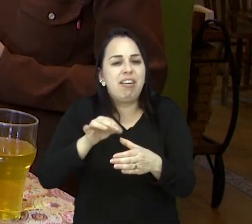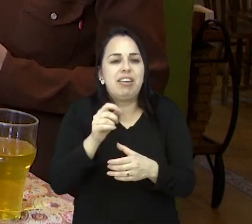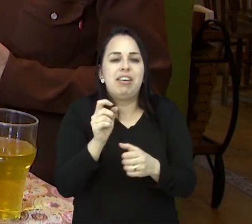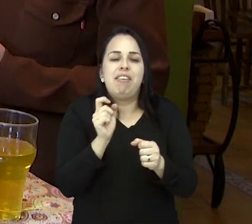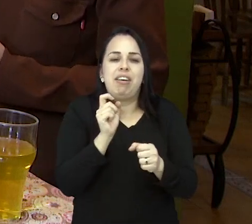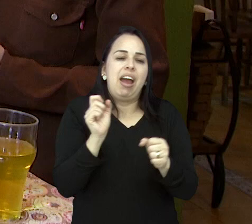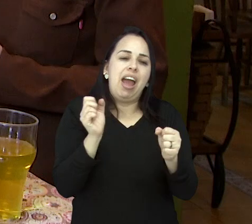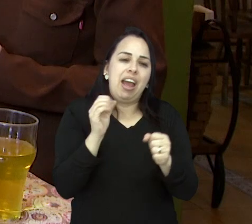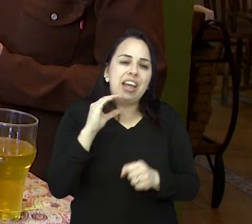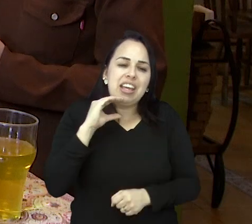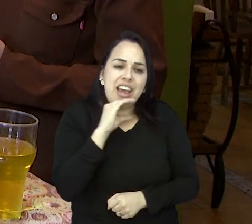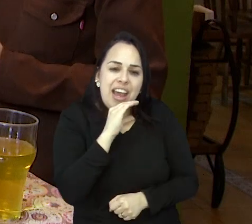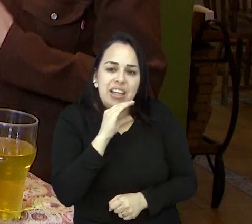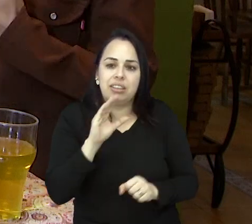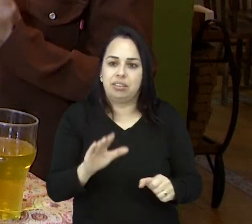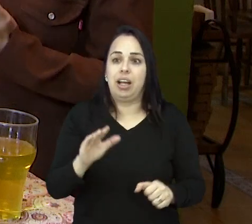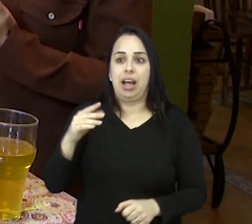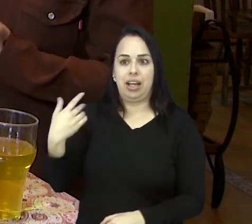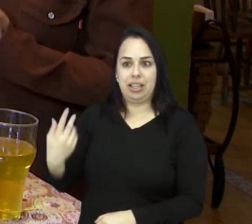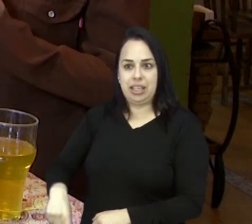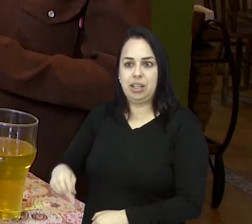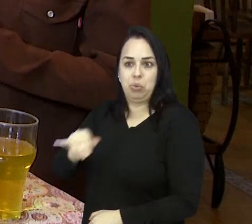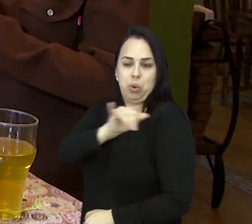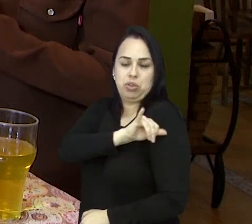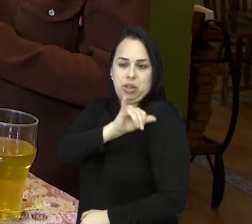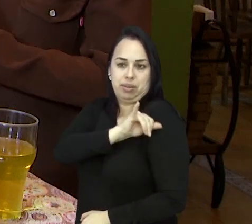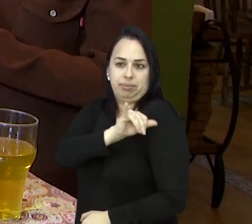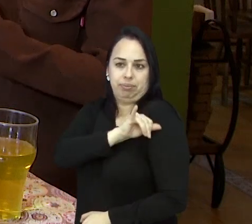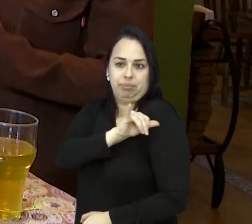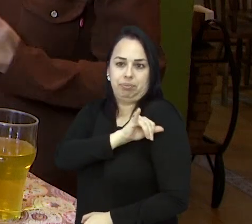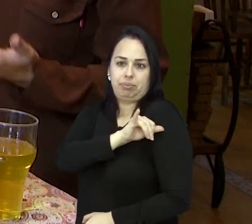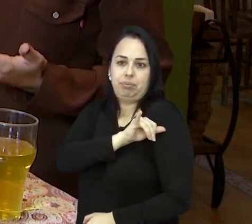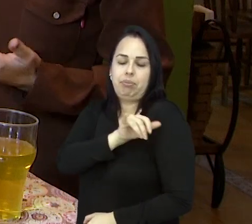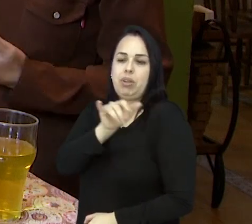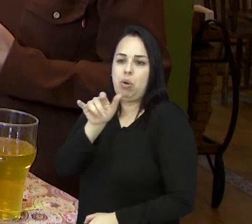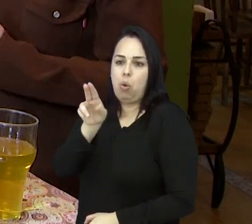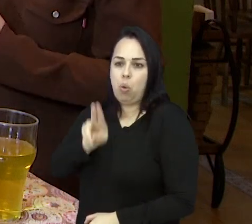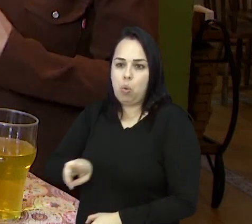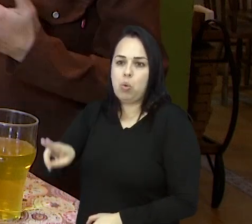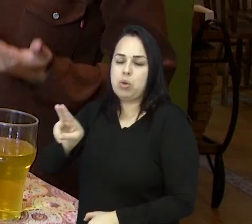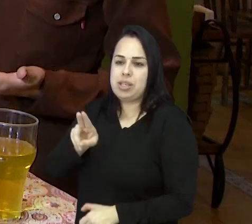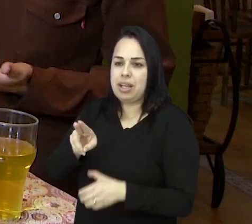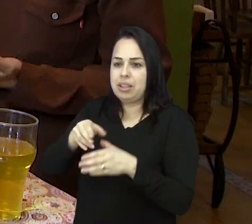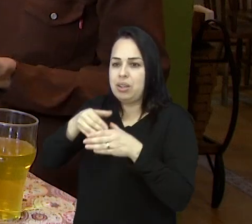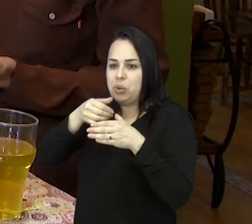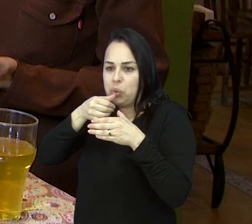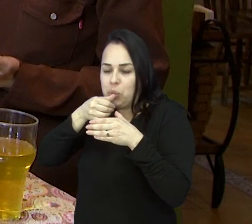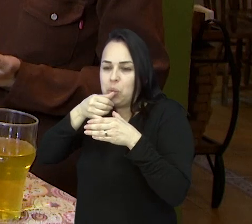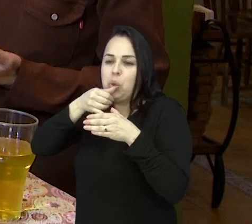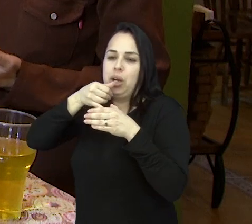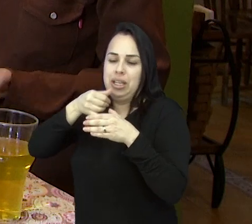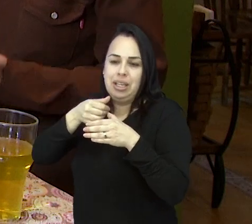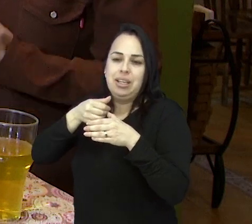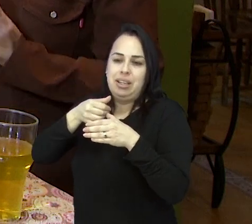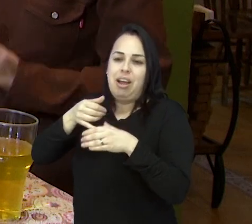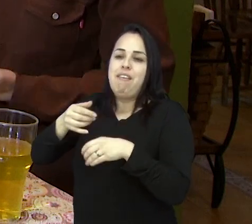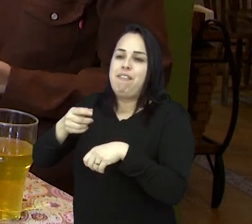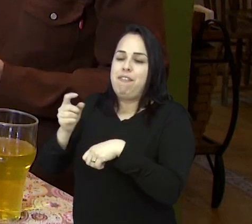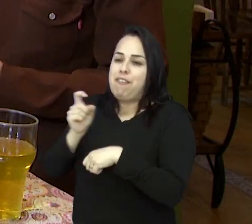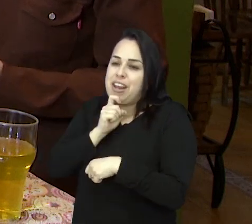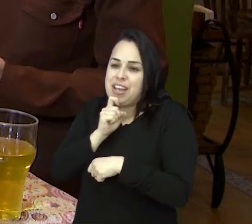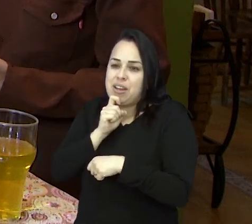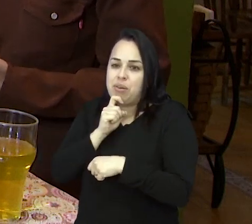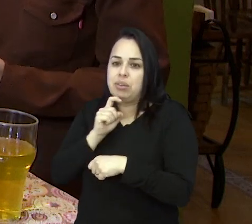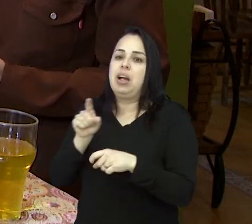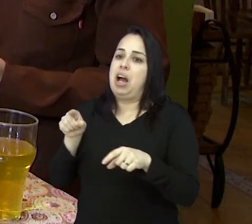Brasil aproveitar um pouco mais essa infusão a frio. O Rio de Janeiro, ele já consome o mate como mate gelado nas praias, né? Então a gente